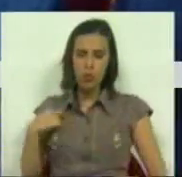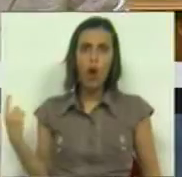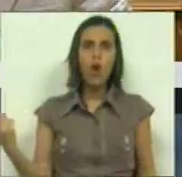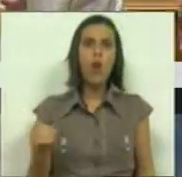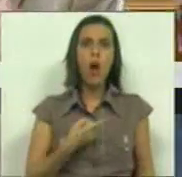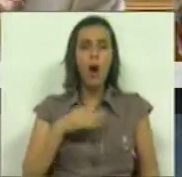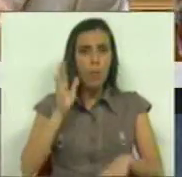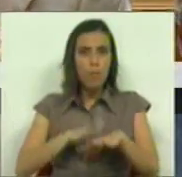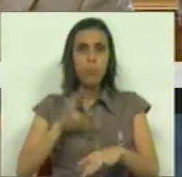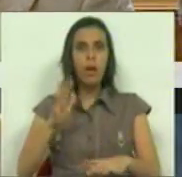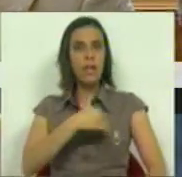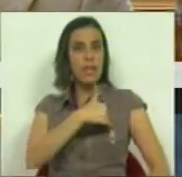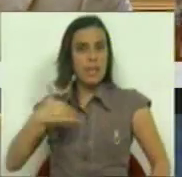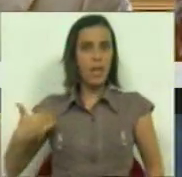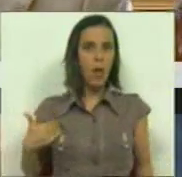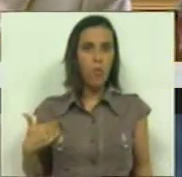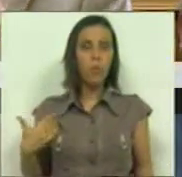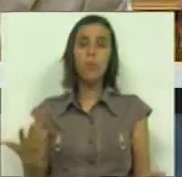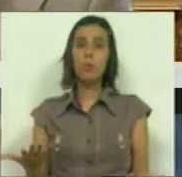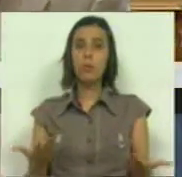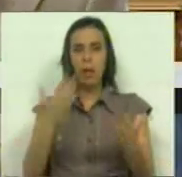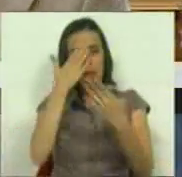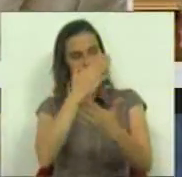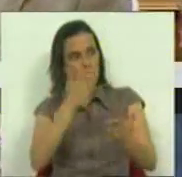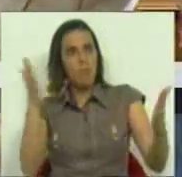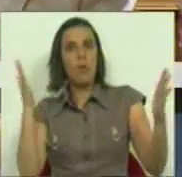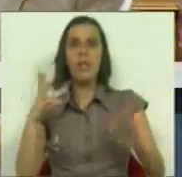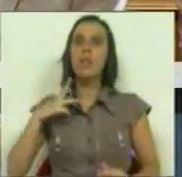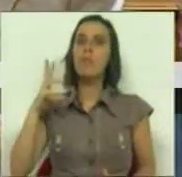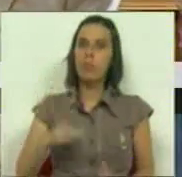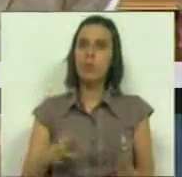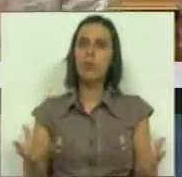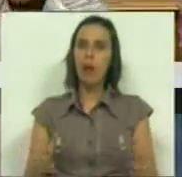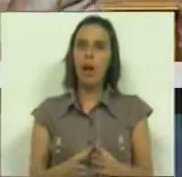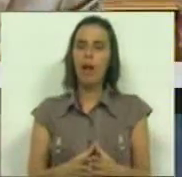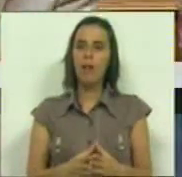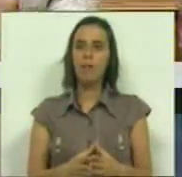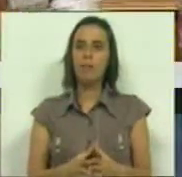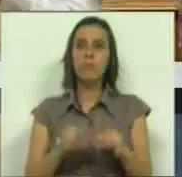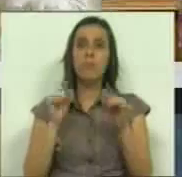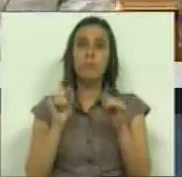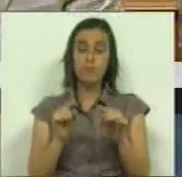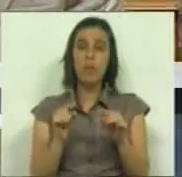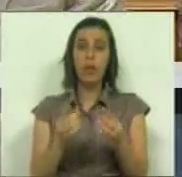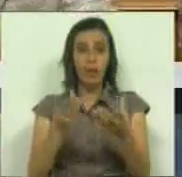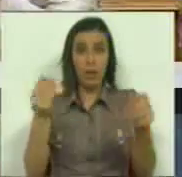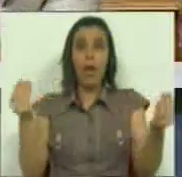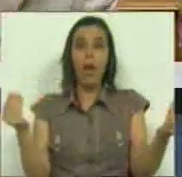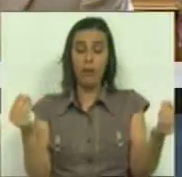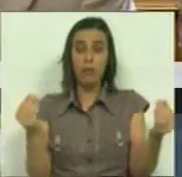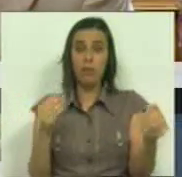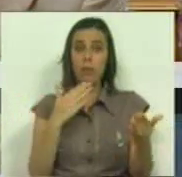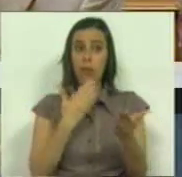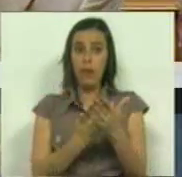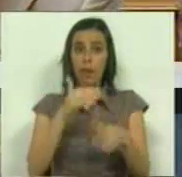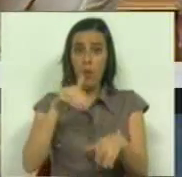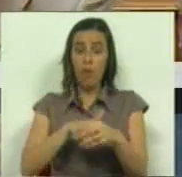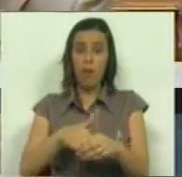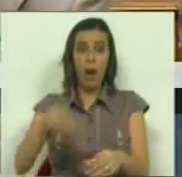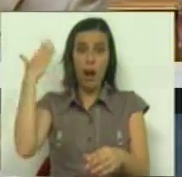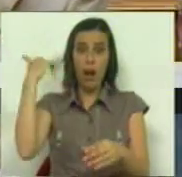nós, em nome da saúde, que é a democracia em Portugal. E esses tantos, aliás, que até lhe deram o